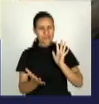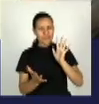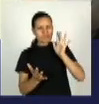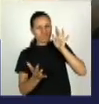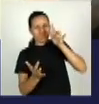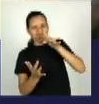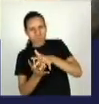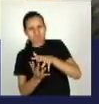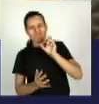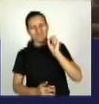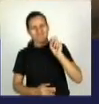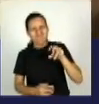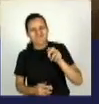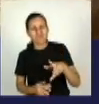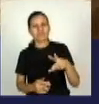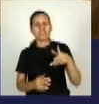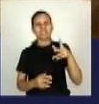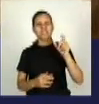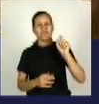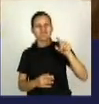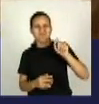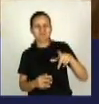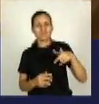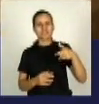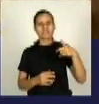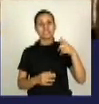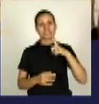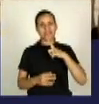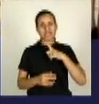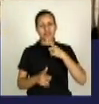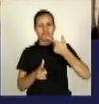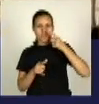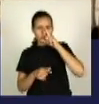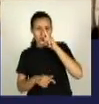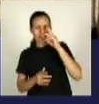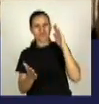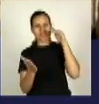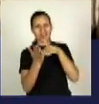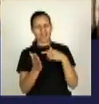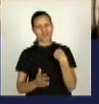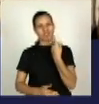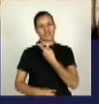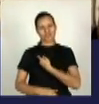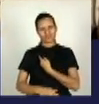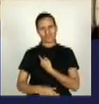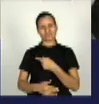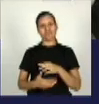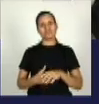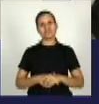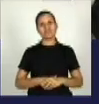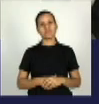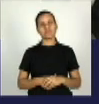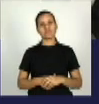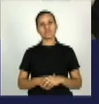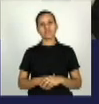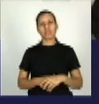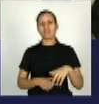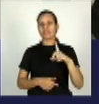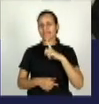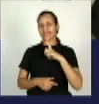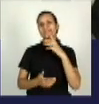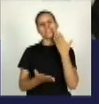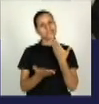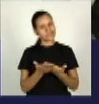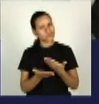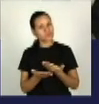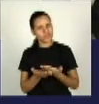problema de contaminar o meio ambiente e, consequentemente, chegar esse risco até nós. Já há alguma evidência desse tipo de